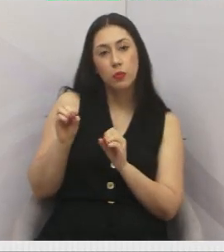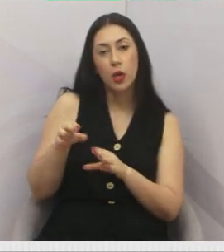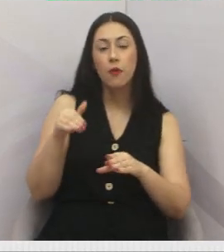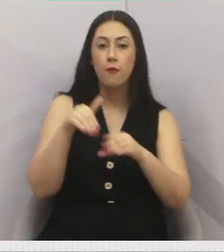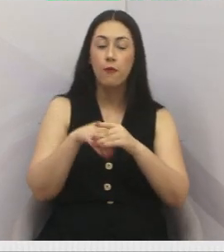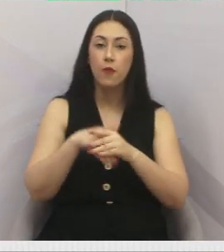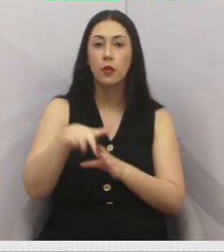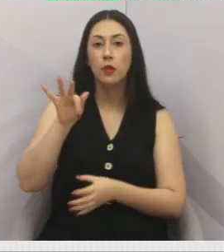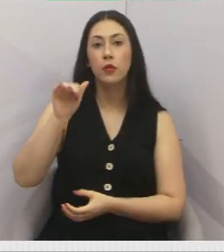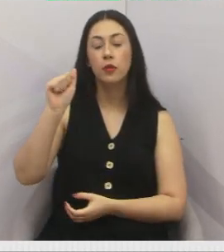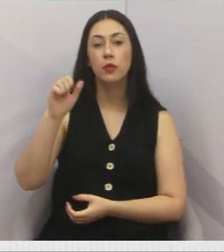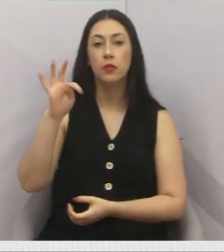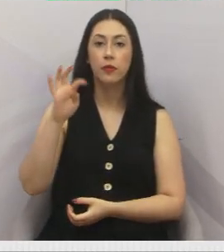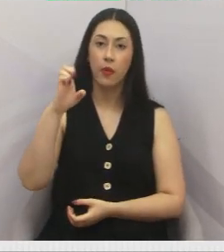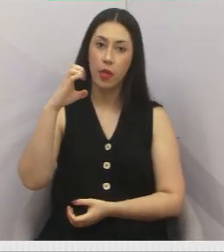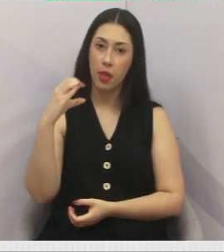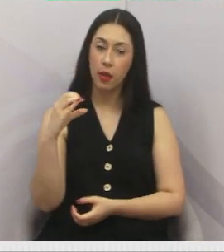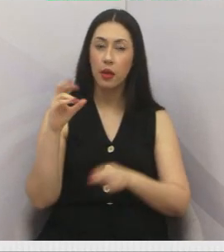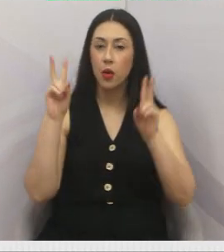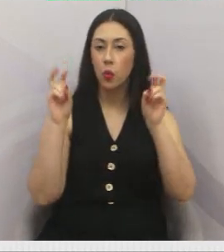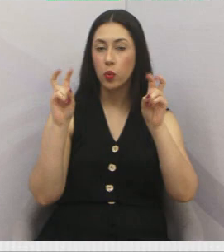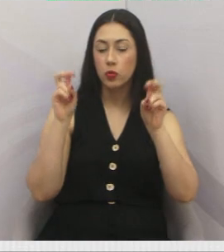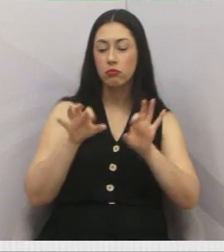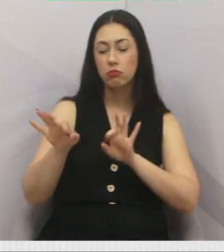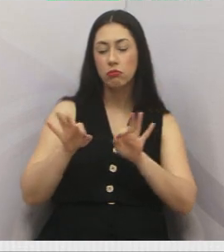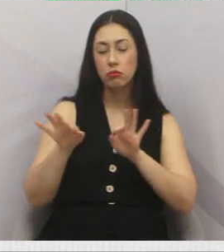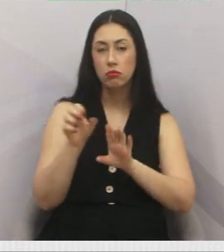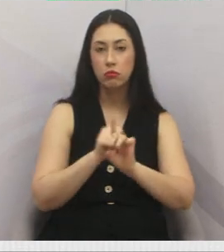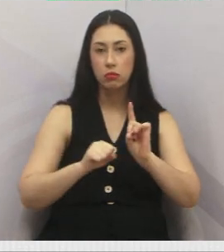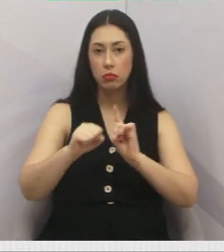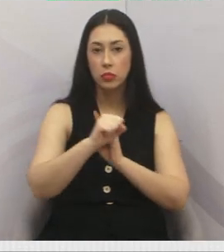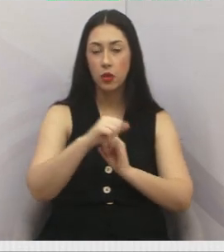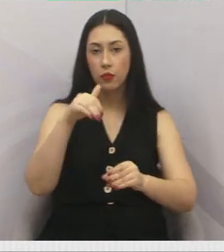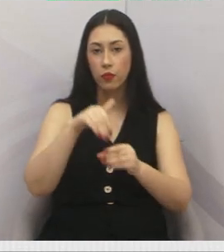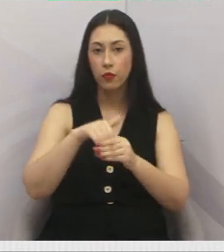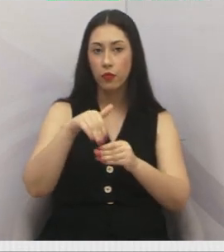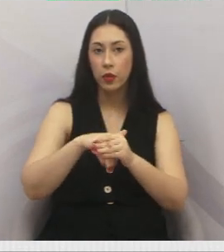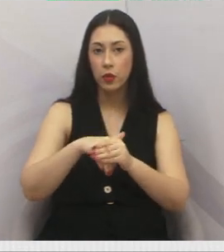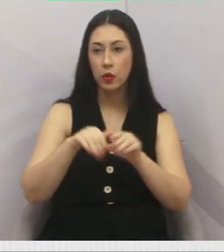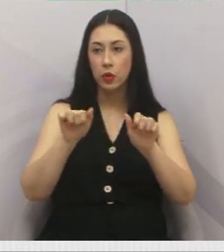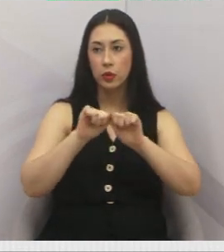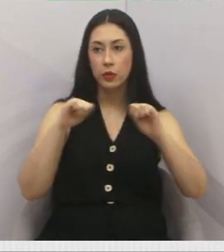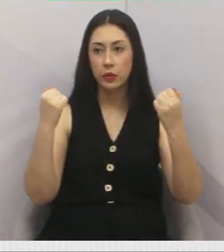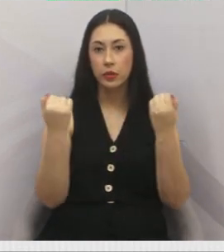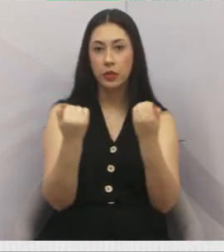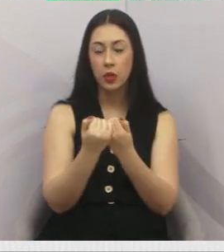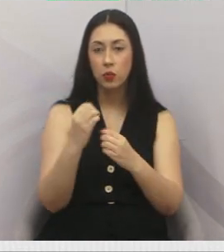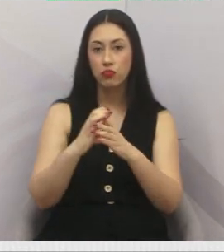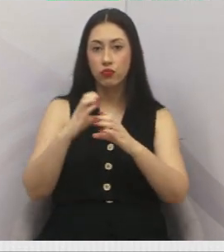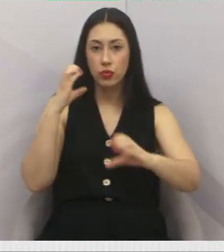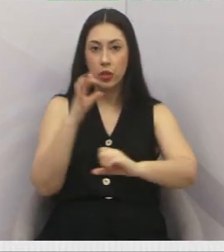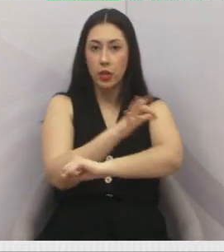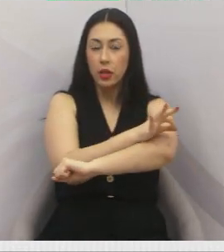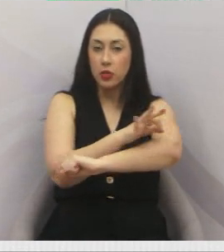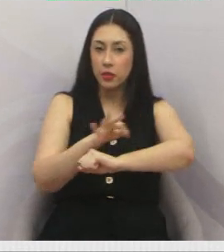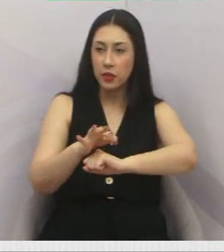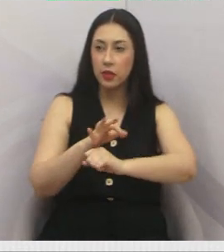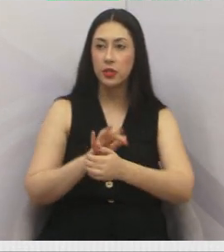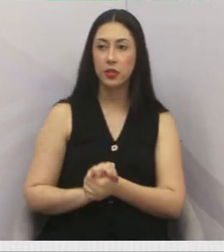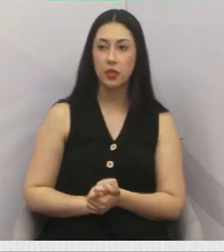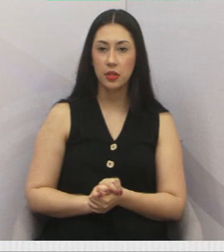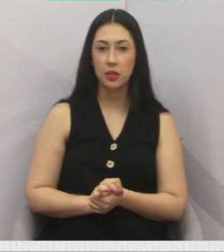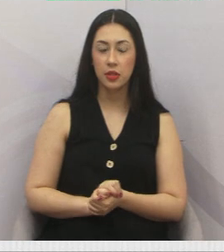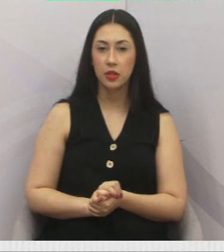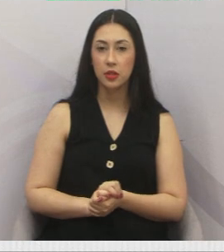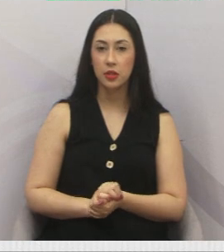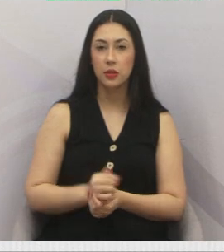FATEC Jacareí. Segmento Organização da Sociedade Civil, um voto para a Associação dos Engenheiros e Arquitetos. Próximo